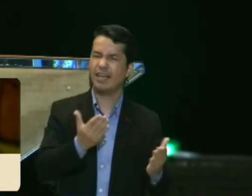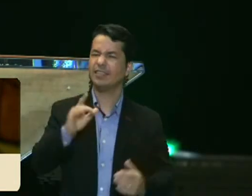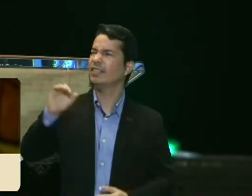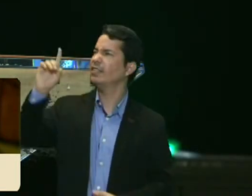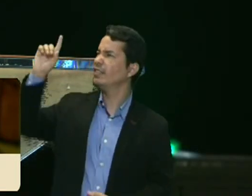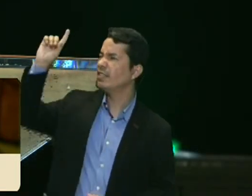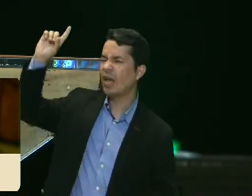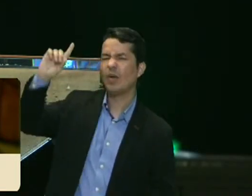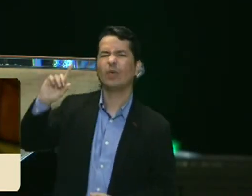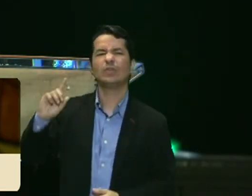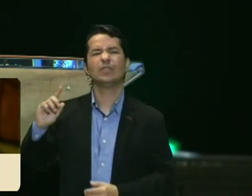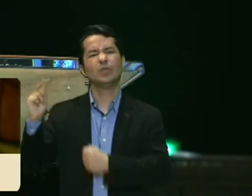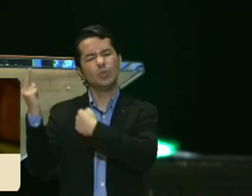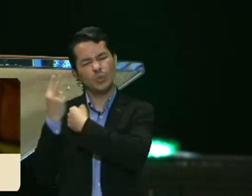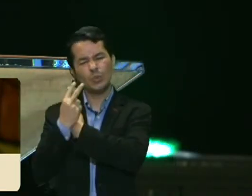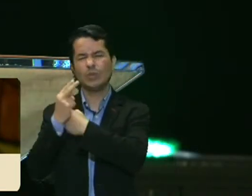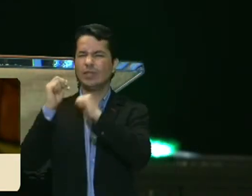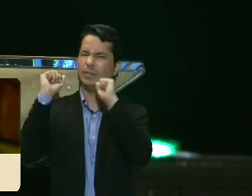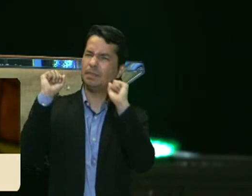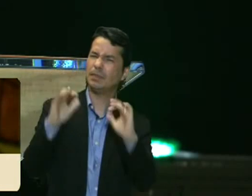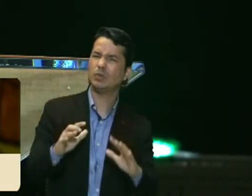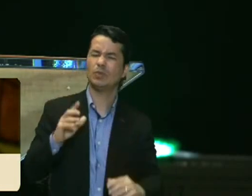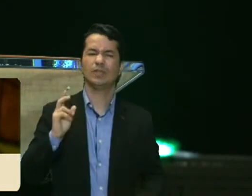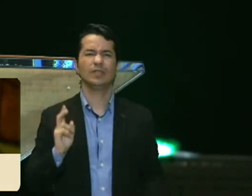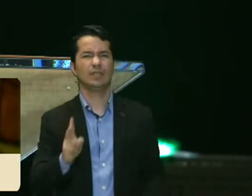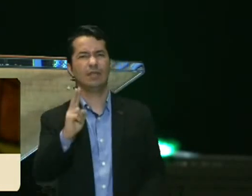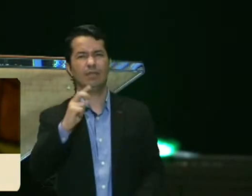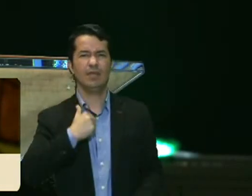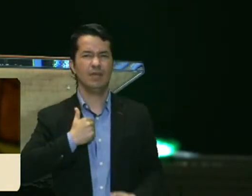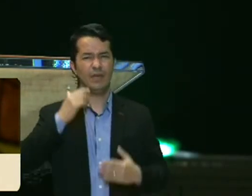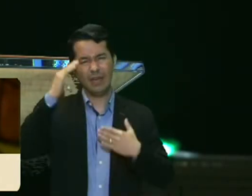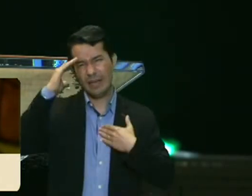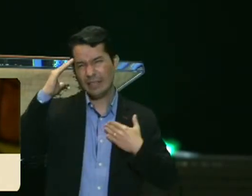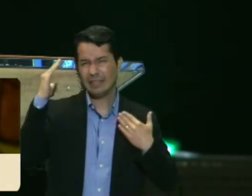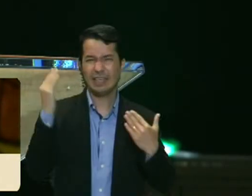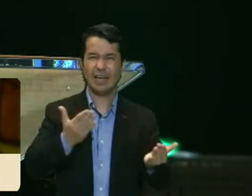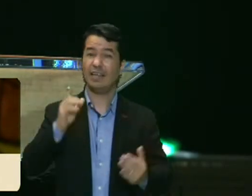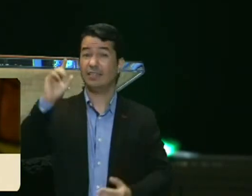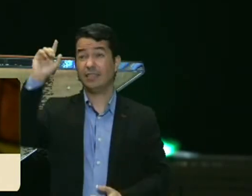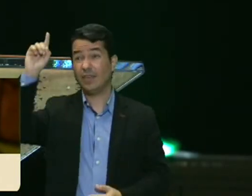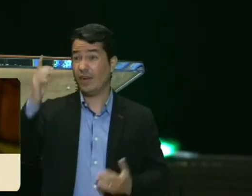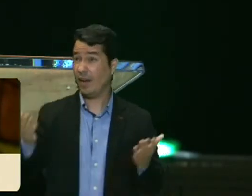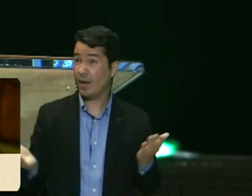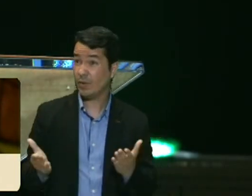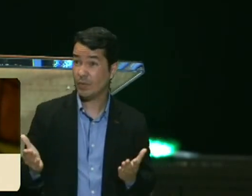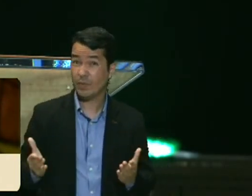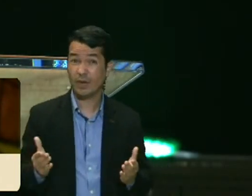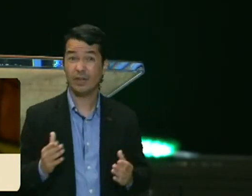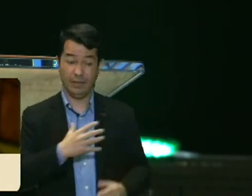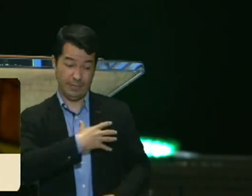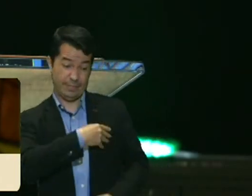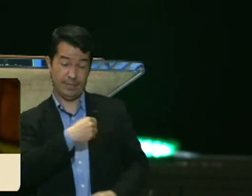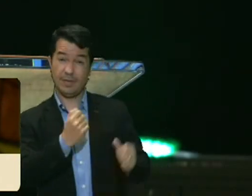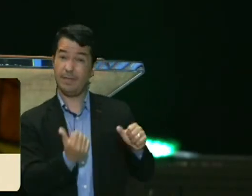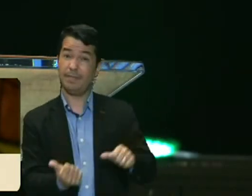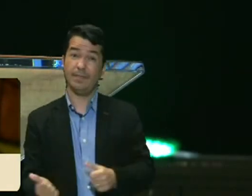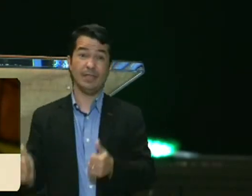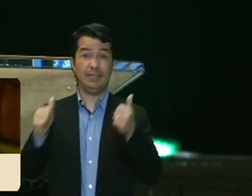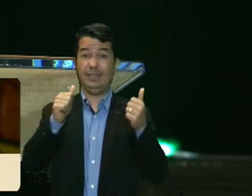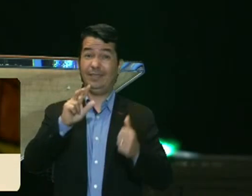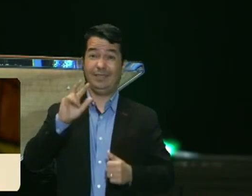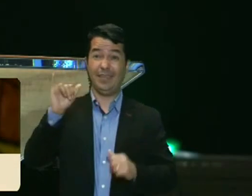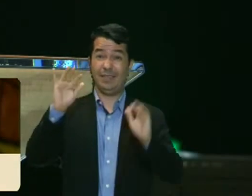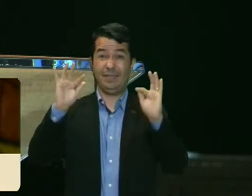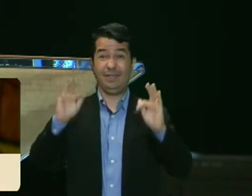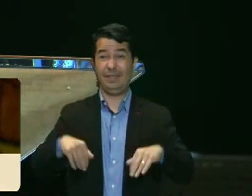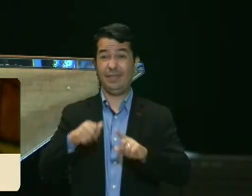Deus todo amoroso. Eu sou grata pois minha filha vai para o batismo agora no final do mês. E qual